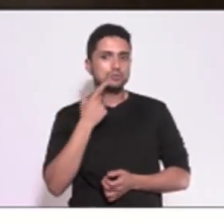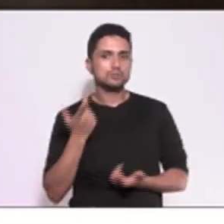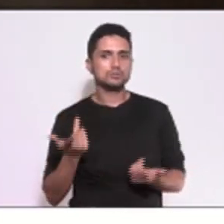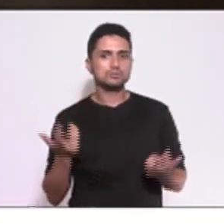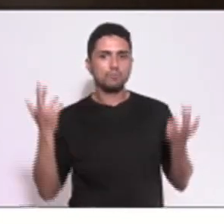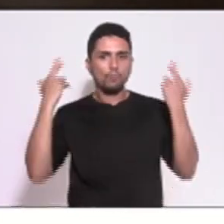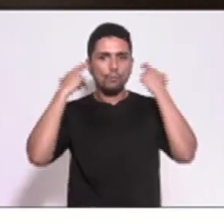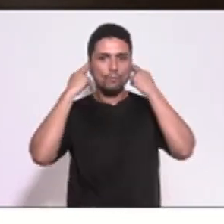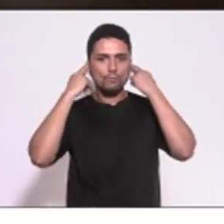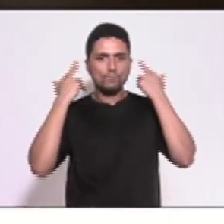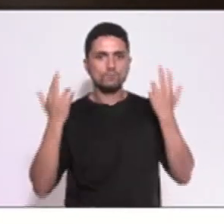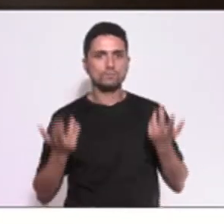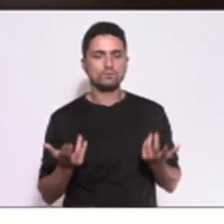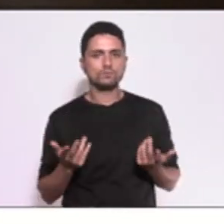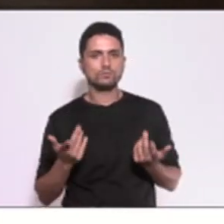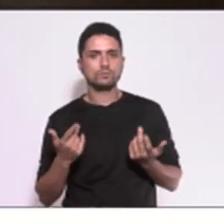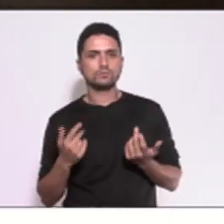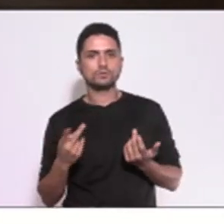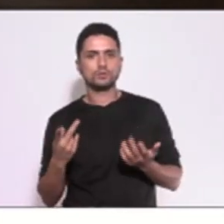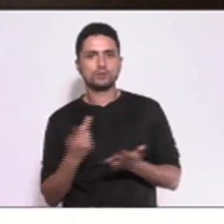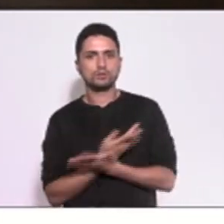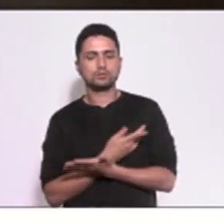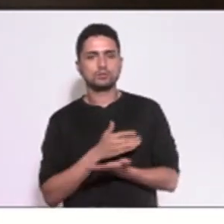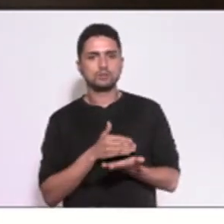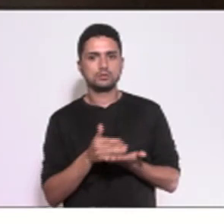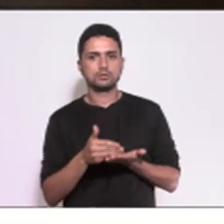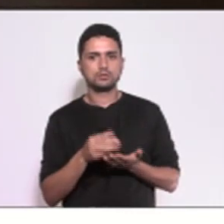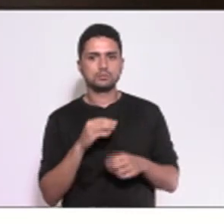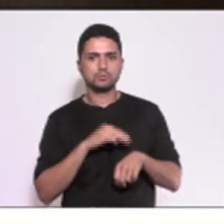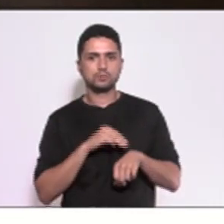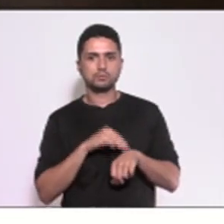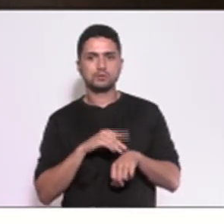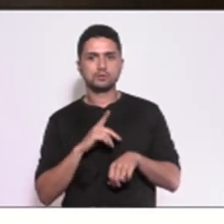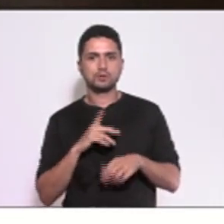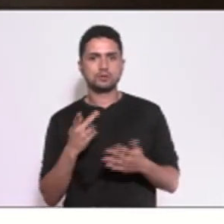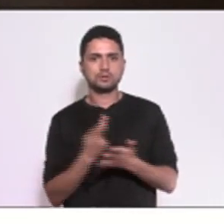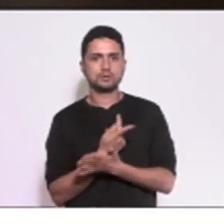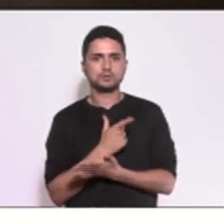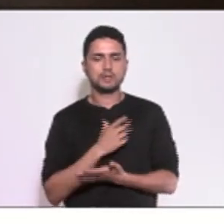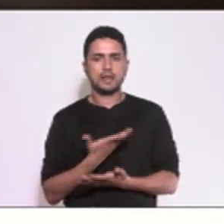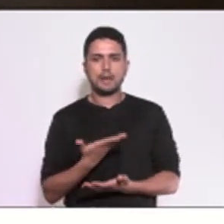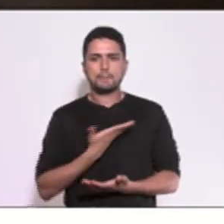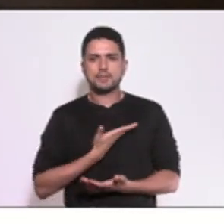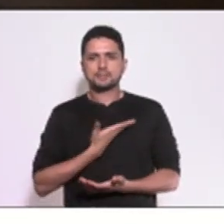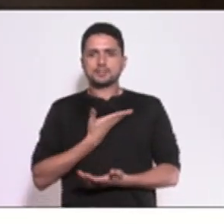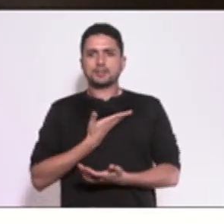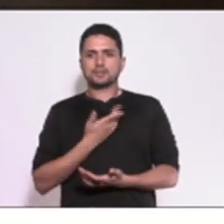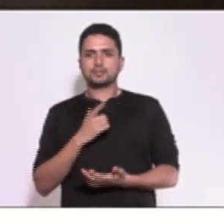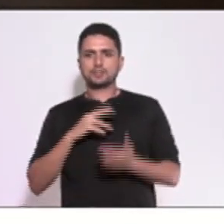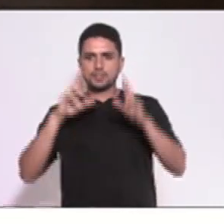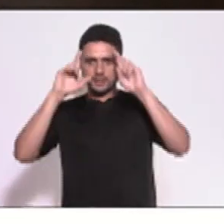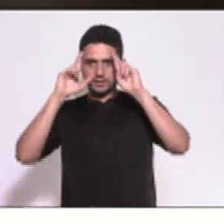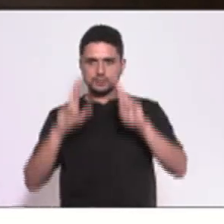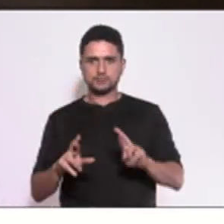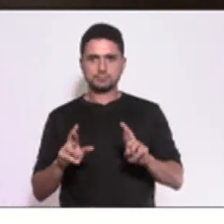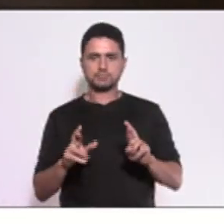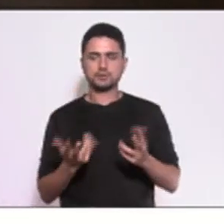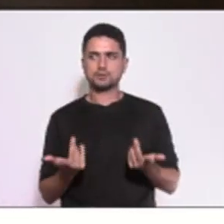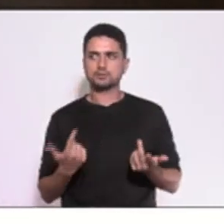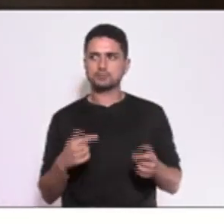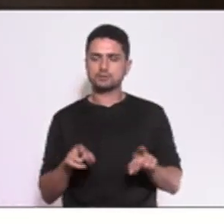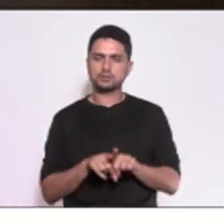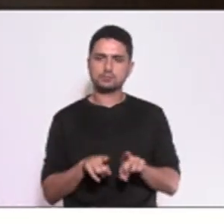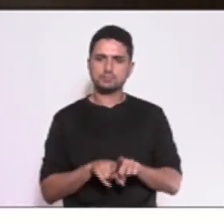E daquele momento ali surgiu uma amizade, um carinho, um respeito, uma profunda